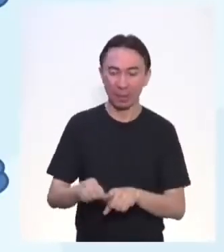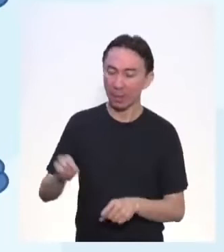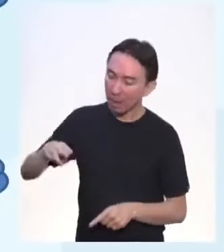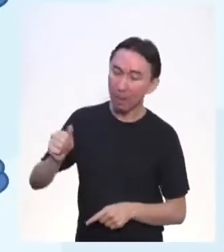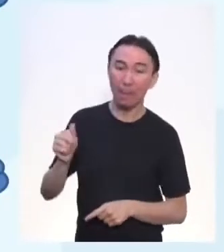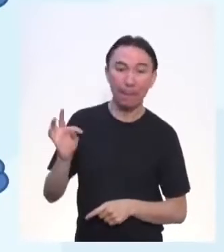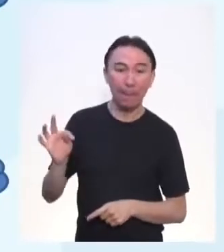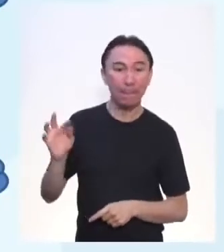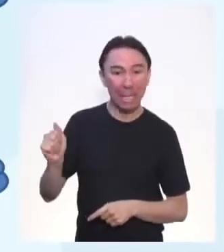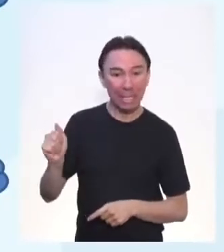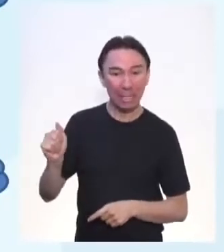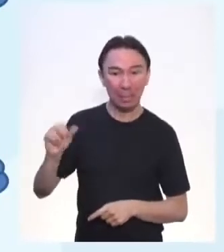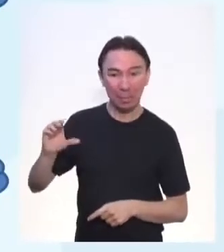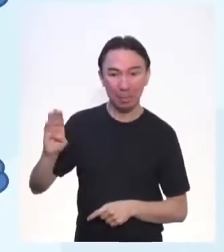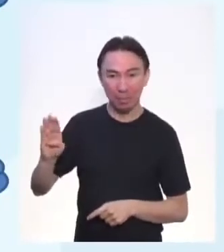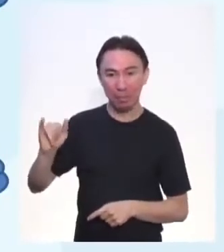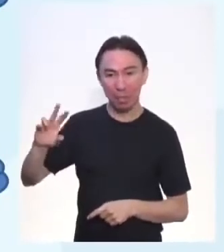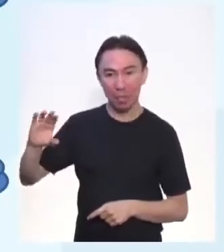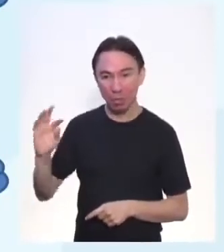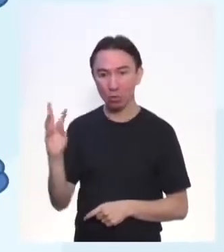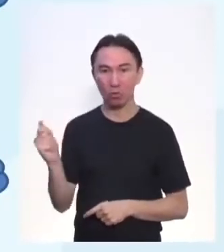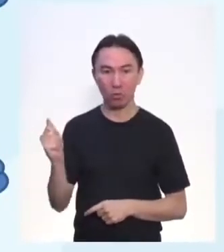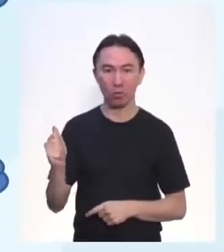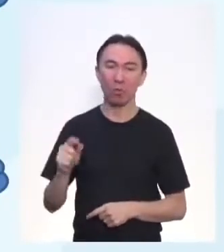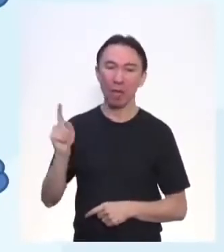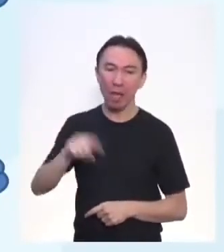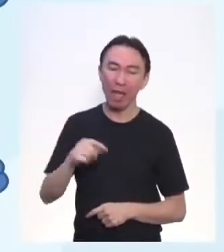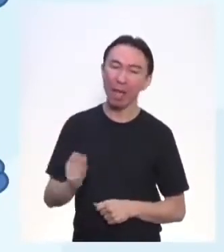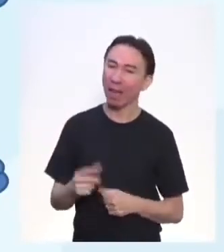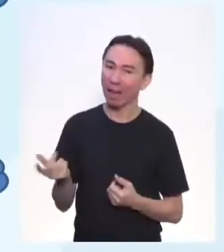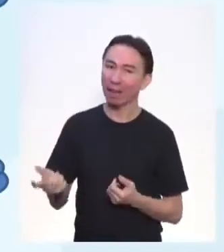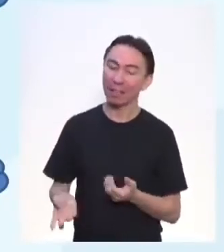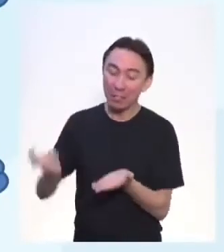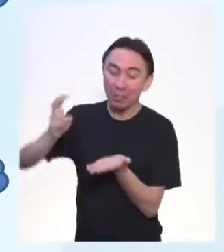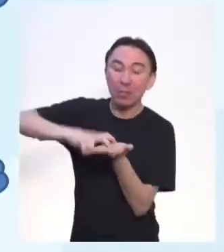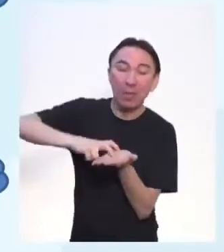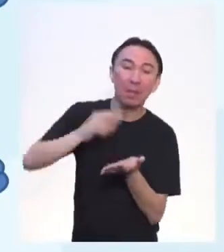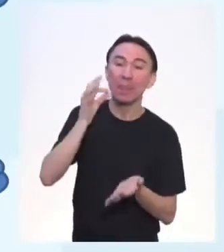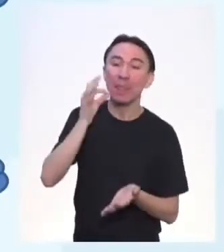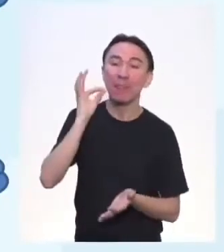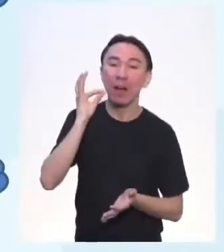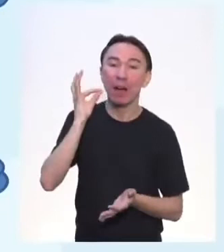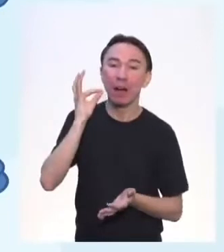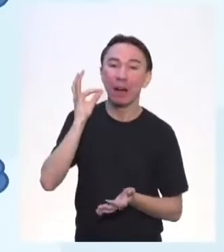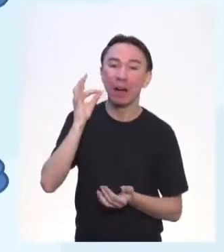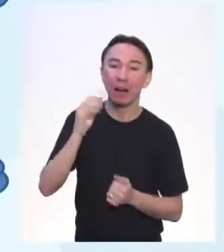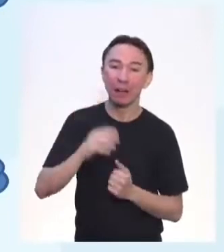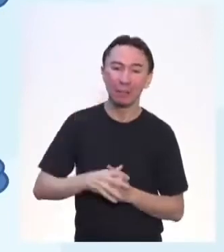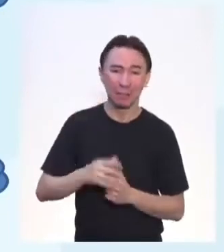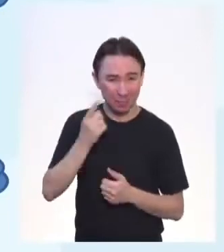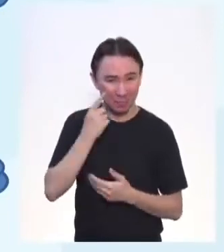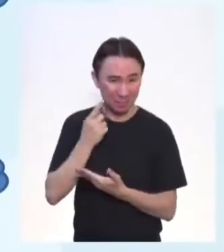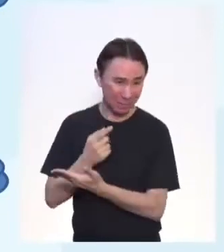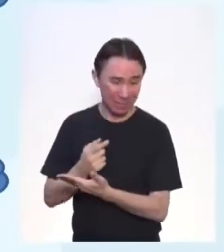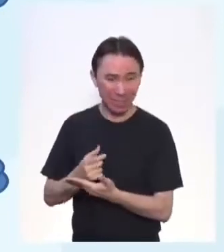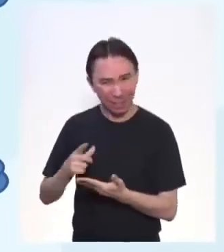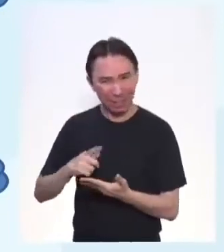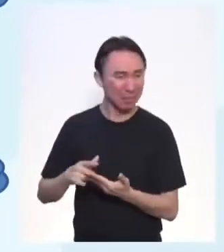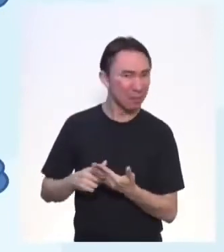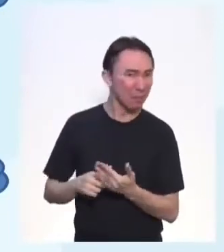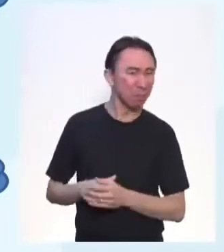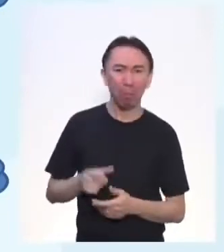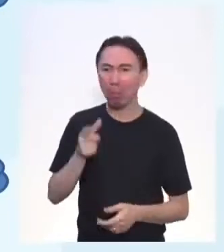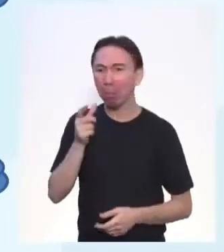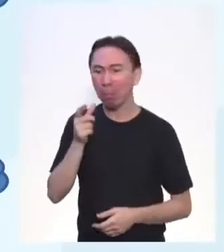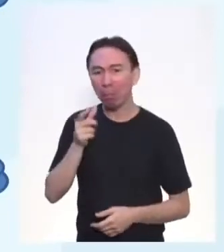também é específico de Moçambique. Café da manhã também. Só para vocês observarem aí algumas curiosidades,